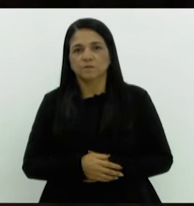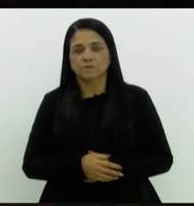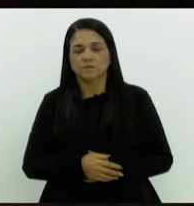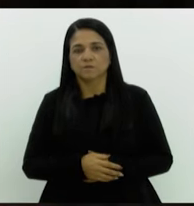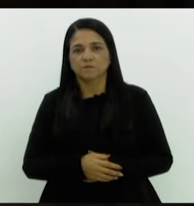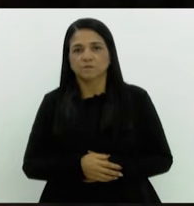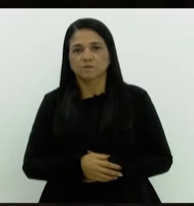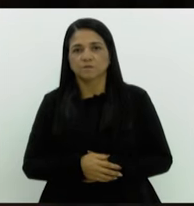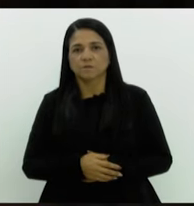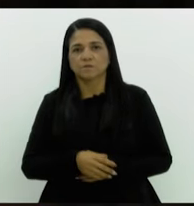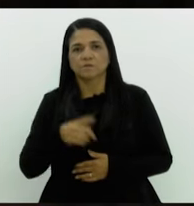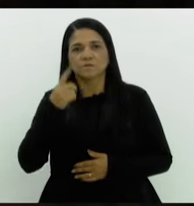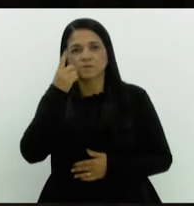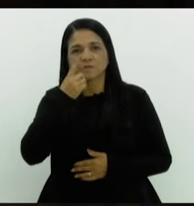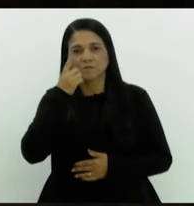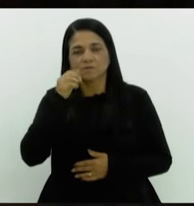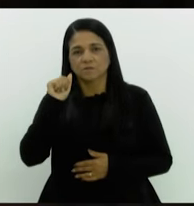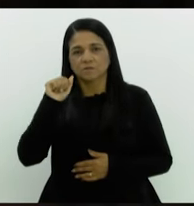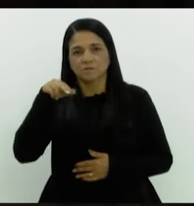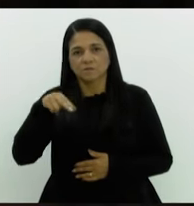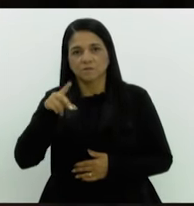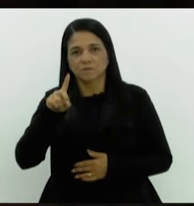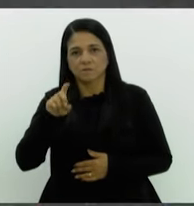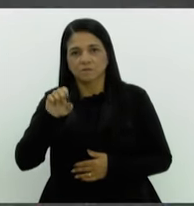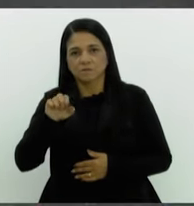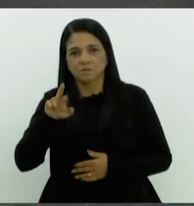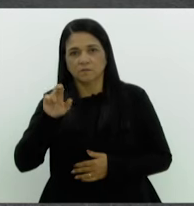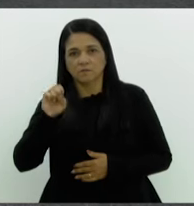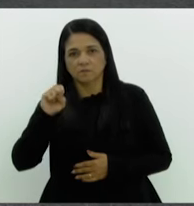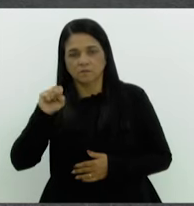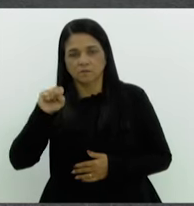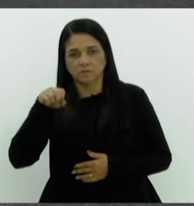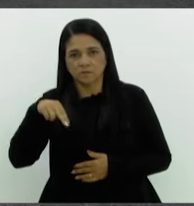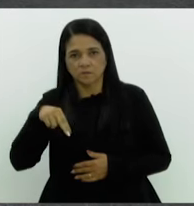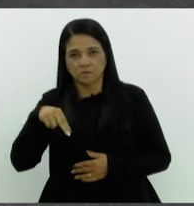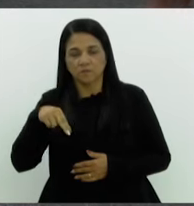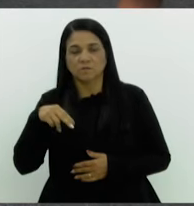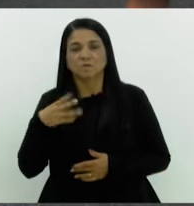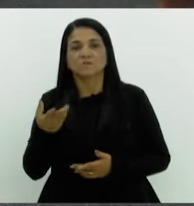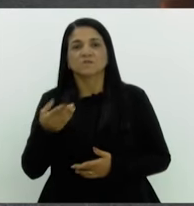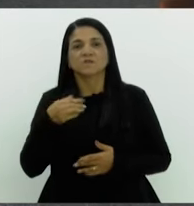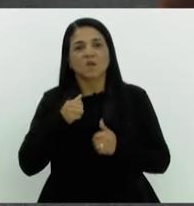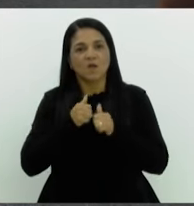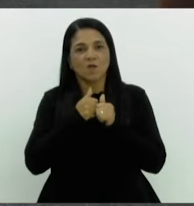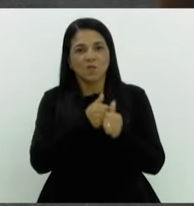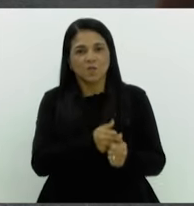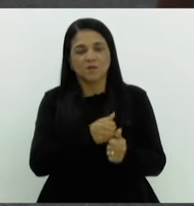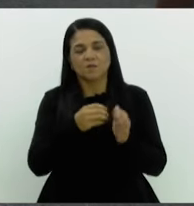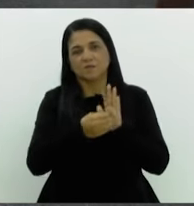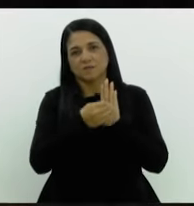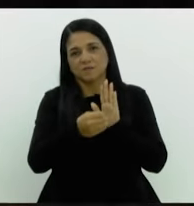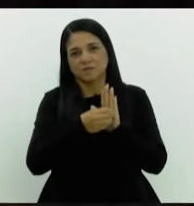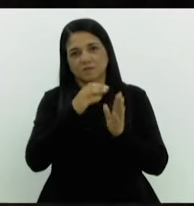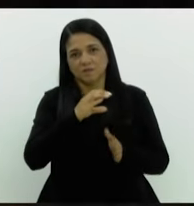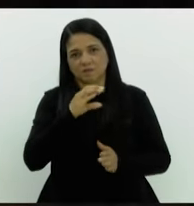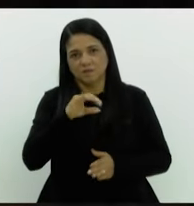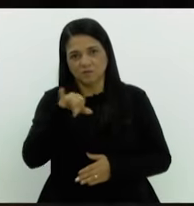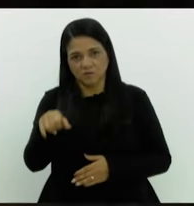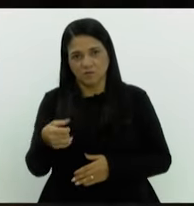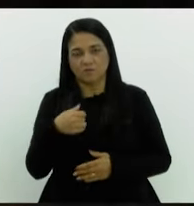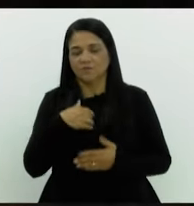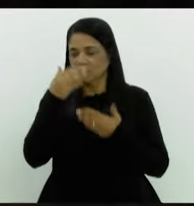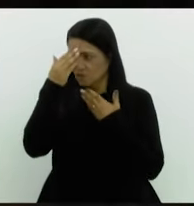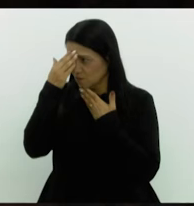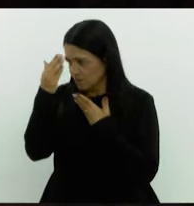Nosso Anderson Moraes. Senhor presidente, acompanho o parecer da CCJ. Muito obrigado, nosso